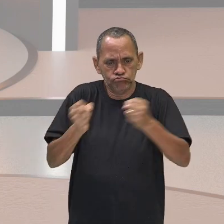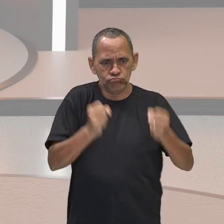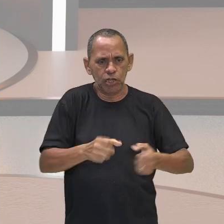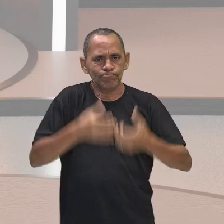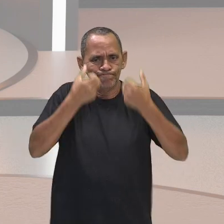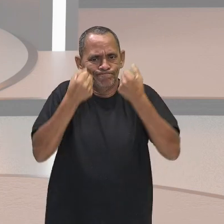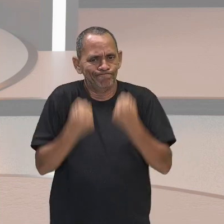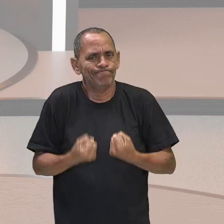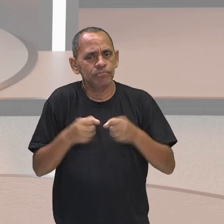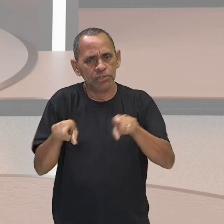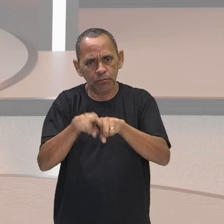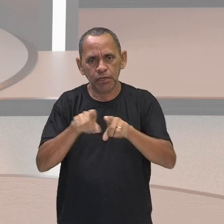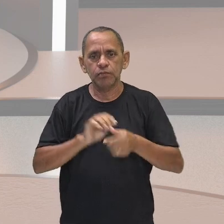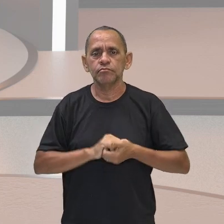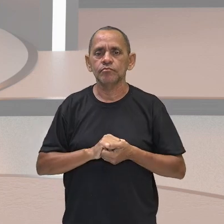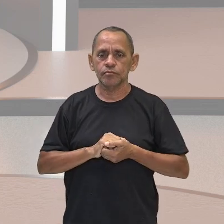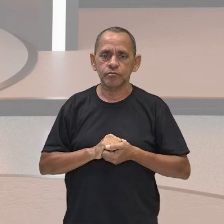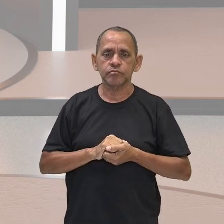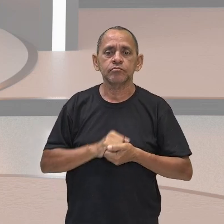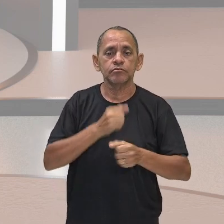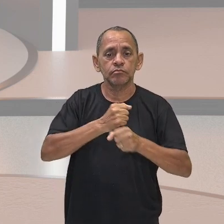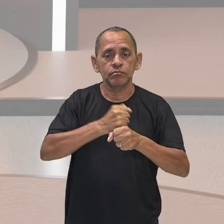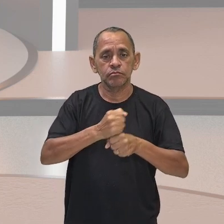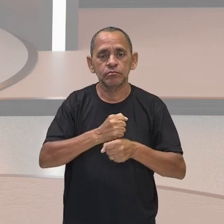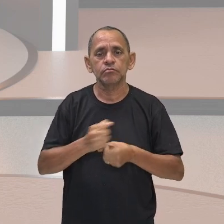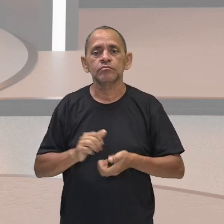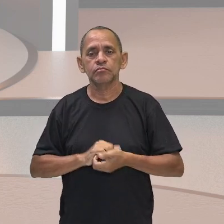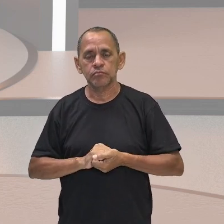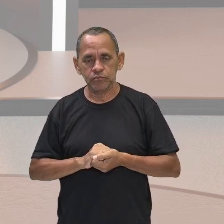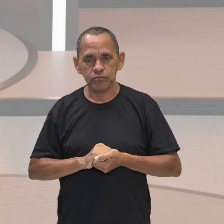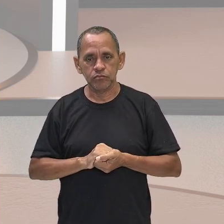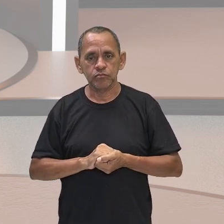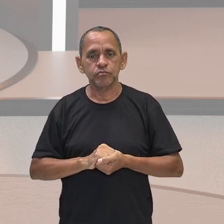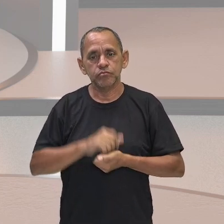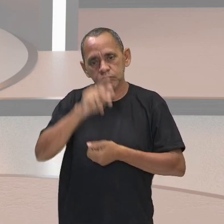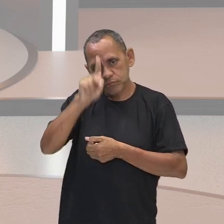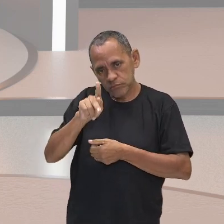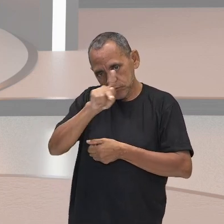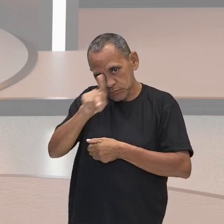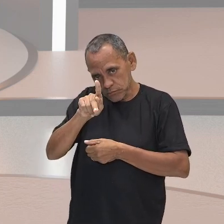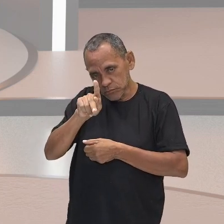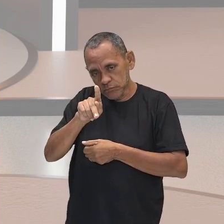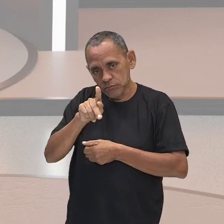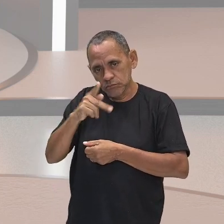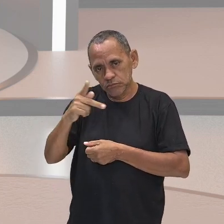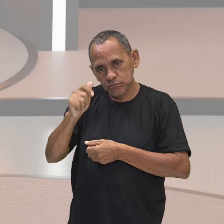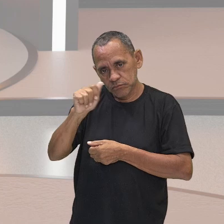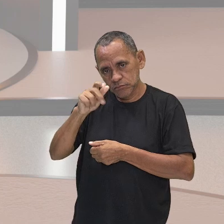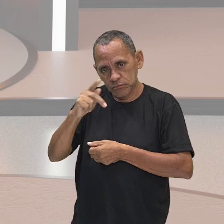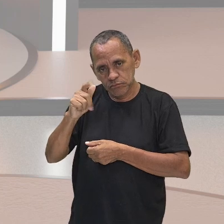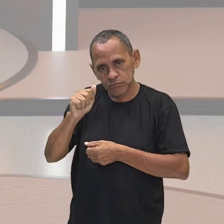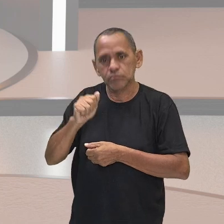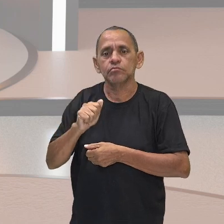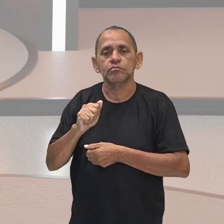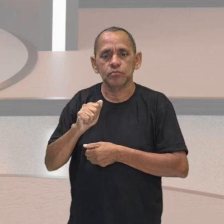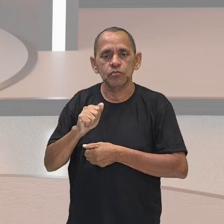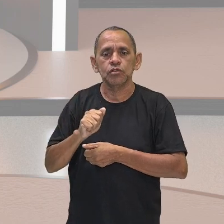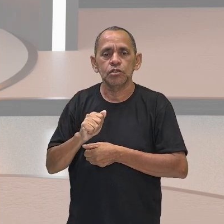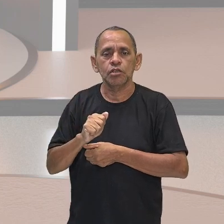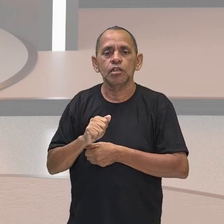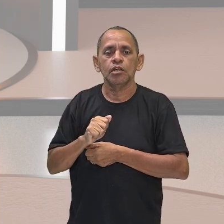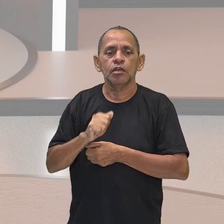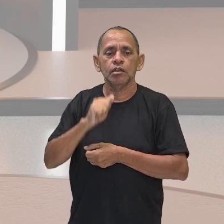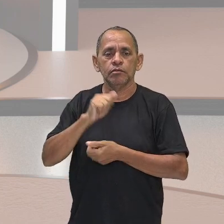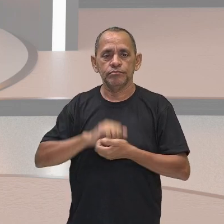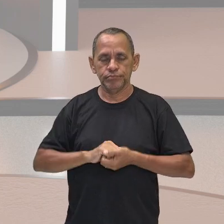em 1875, o Papa e o imperador eles chegaram a um acordo. O imperador perdoou os bispos, eles já haviam